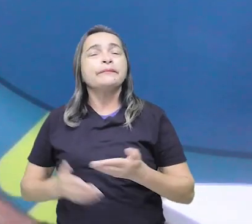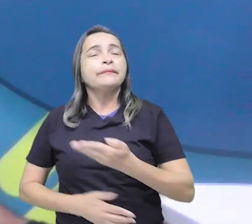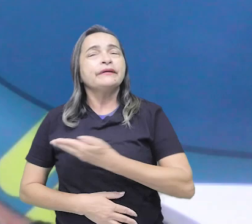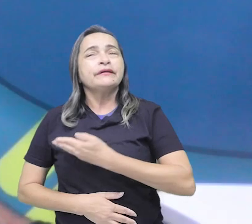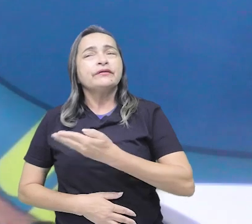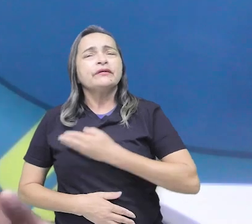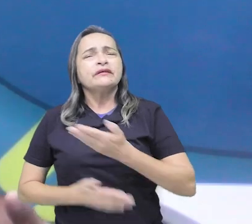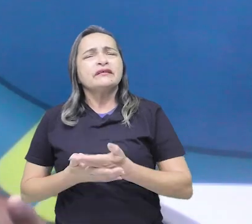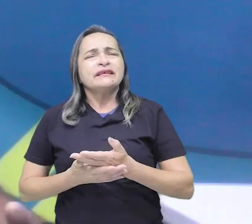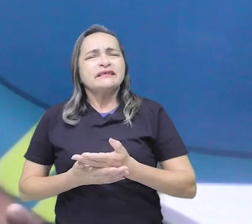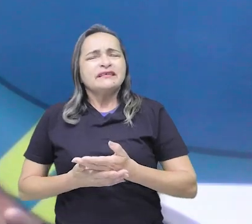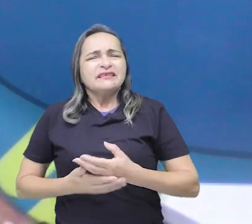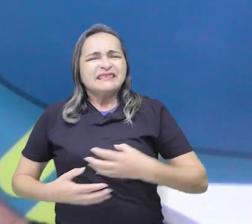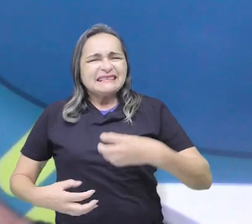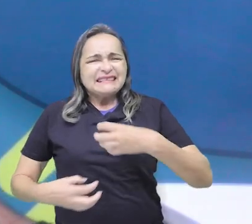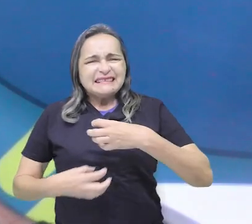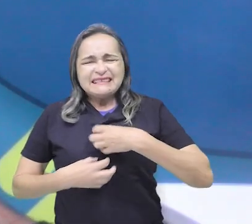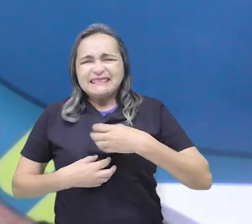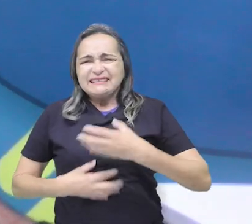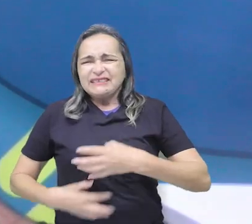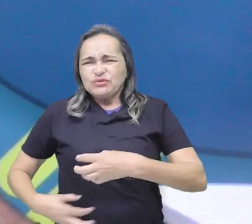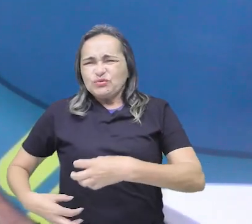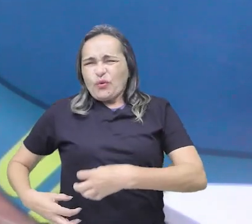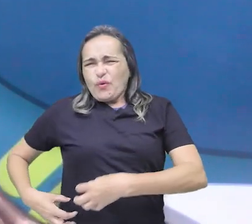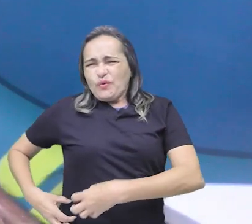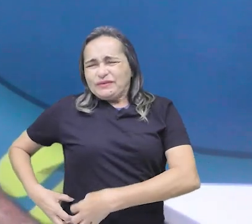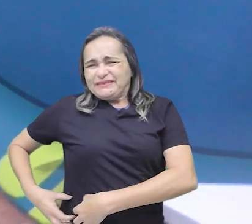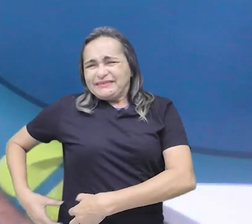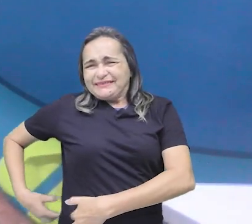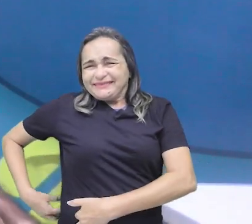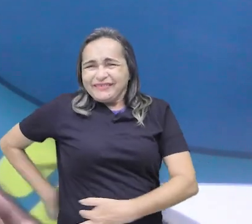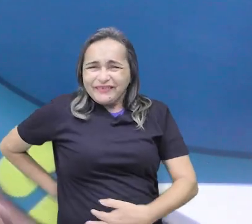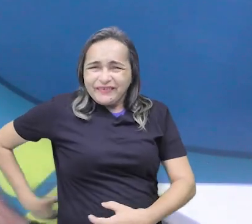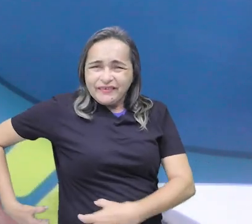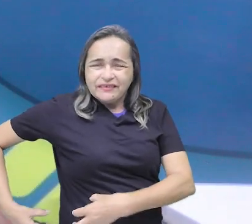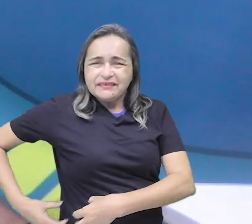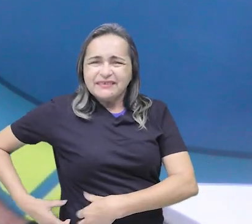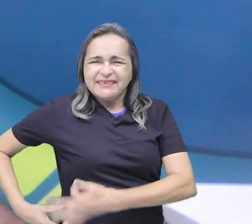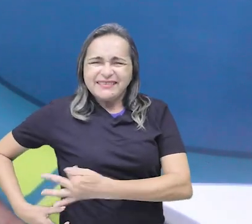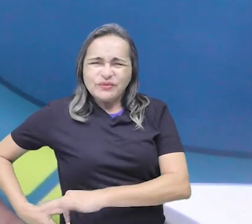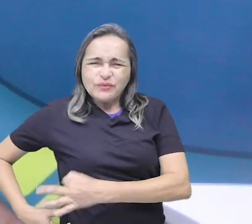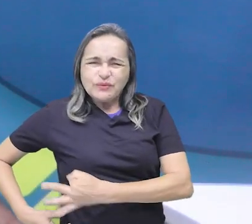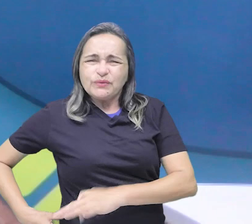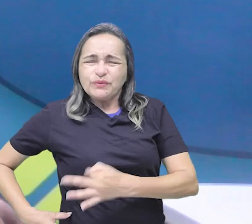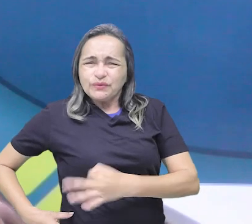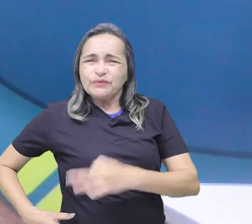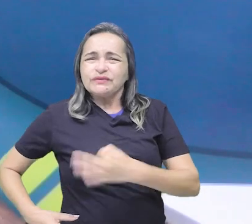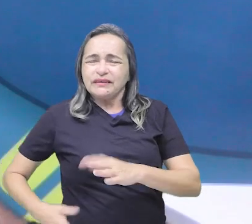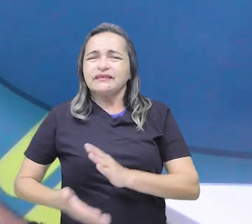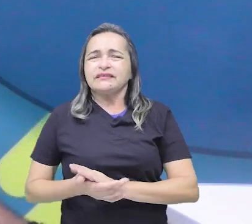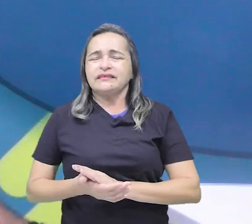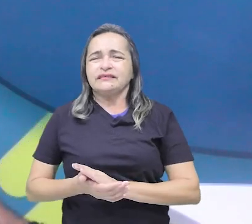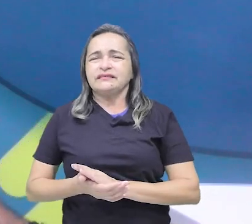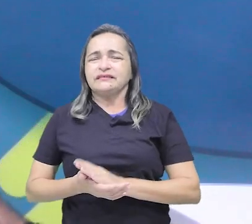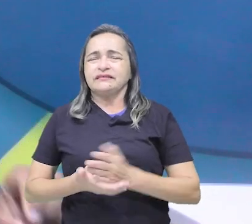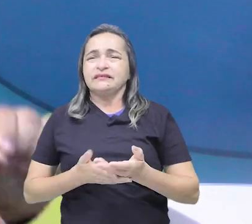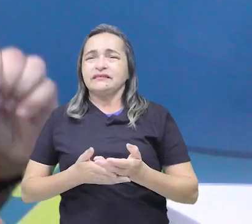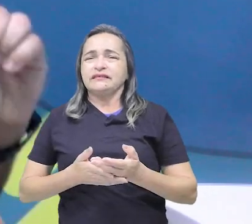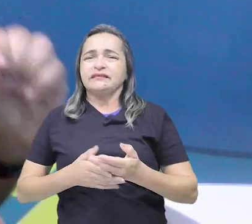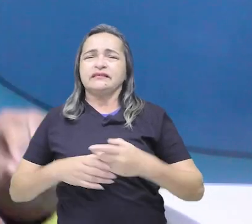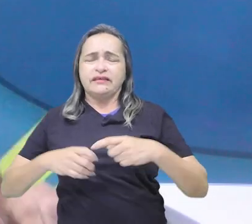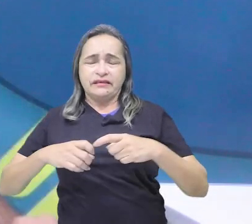na bacia, dor na coluna também, né? Uhum. Algumas situações de impotência sexual, o homem ele começa a reclamar